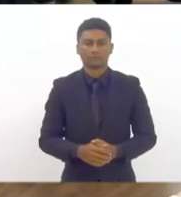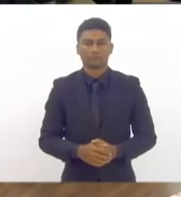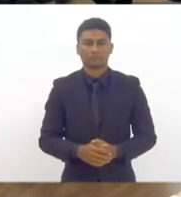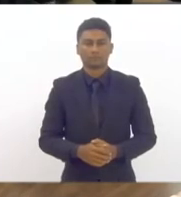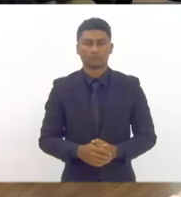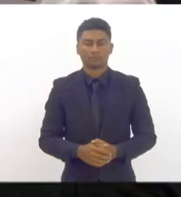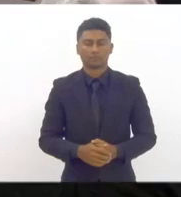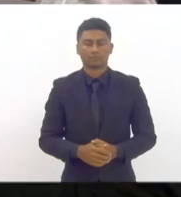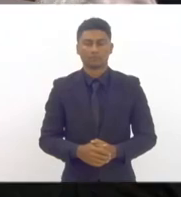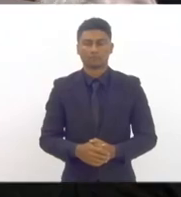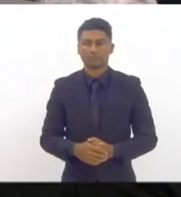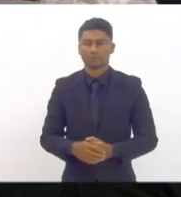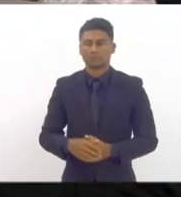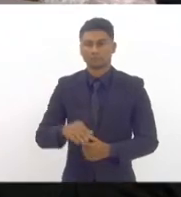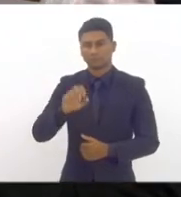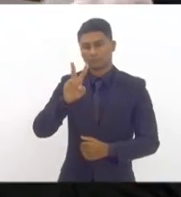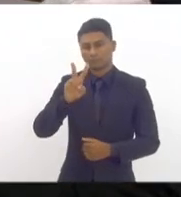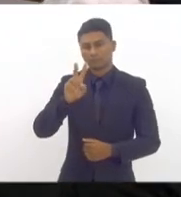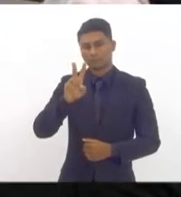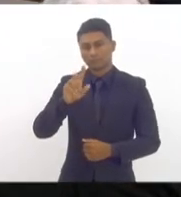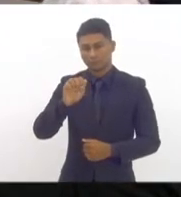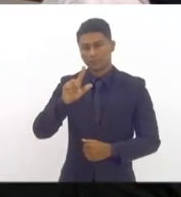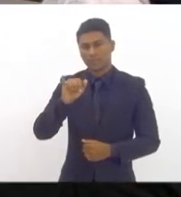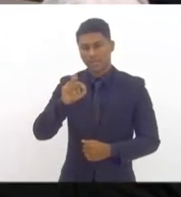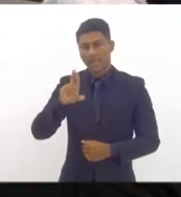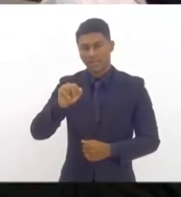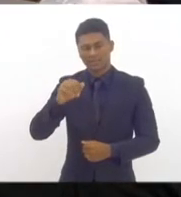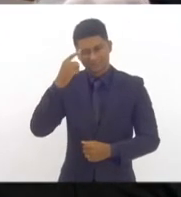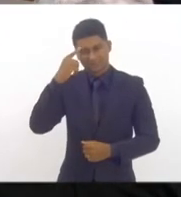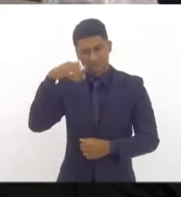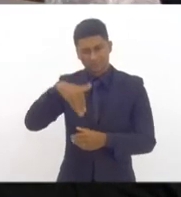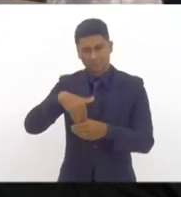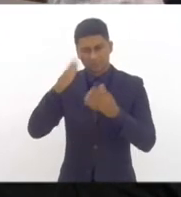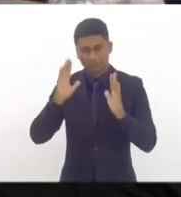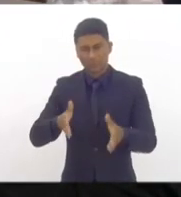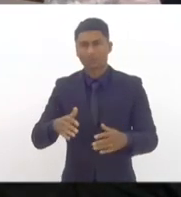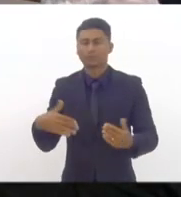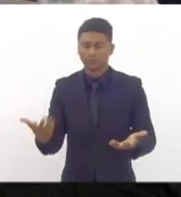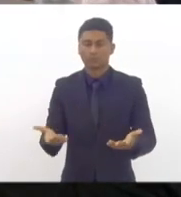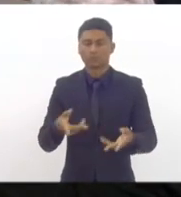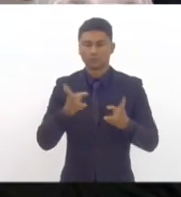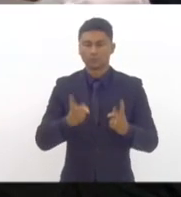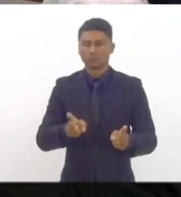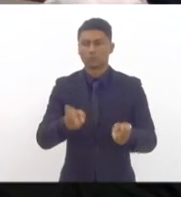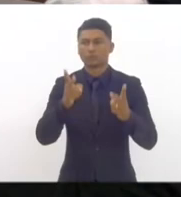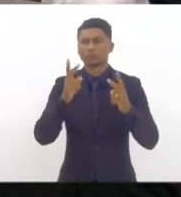Como a gente já votou na Valéria na primeira, seguimos o voto. Valéria Pedro.